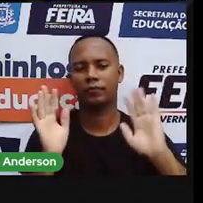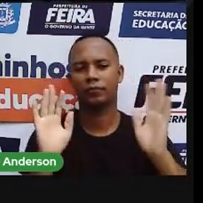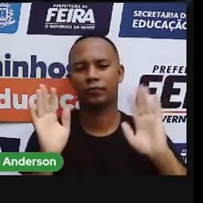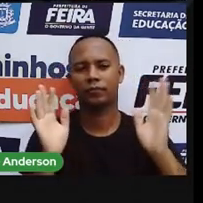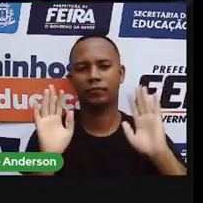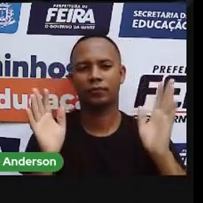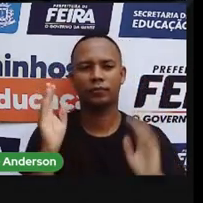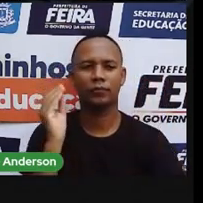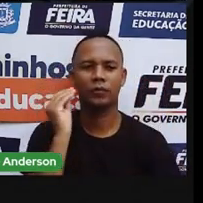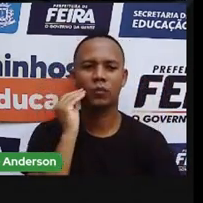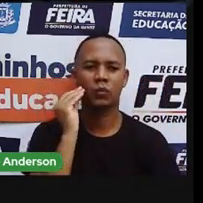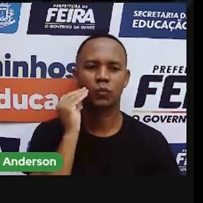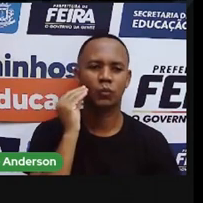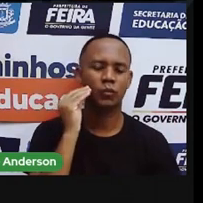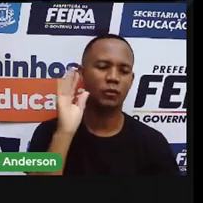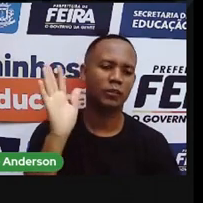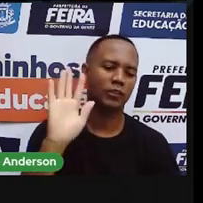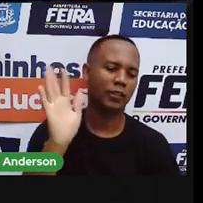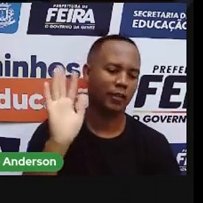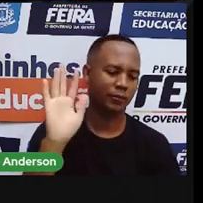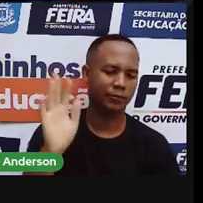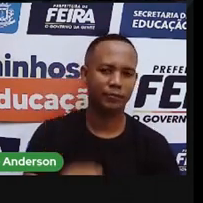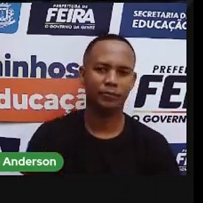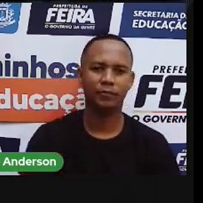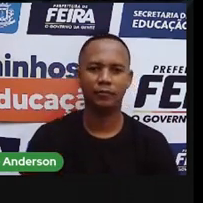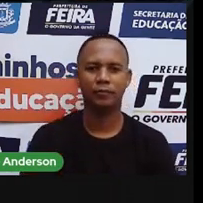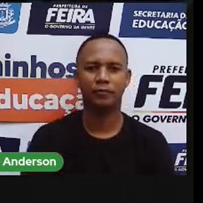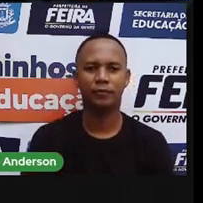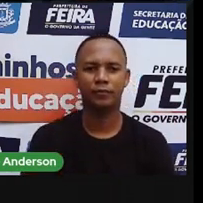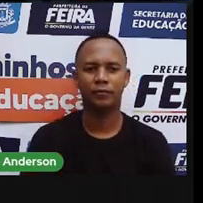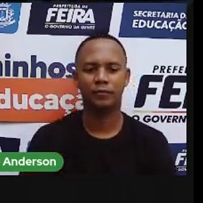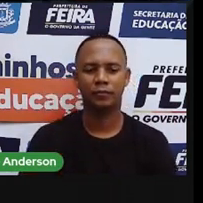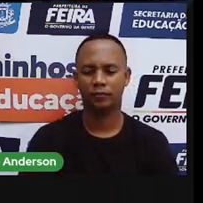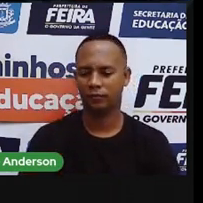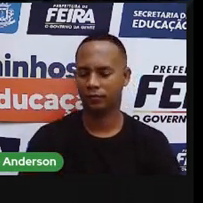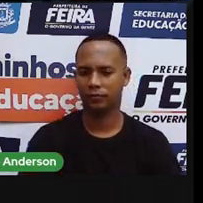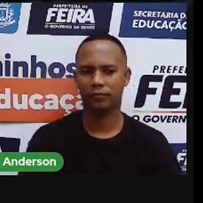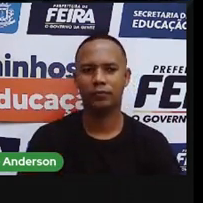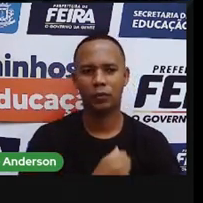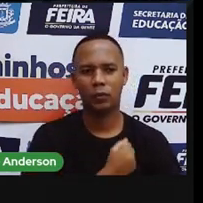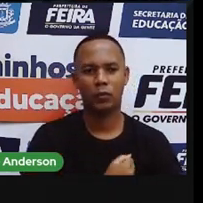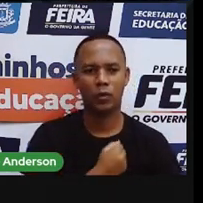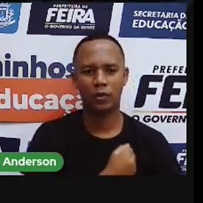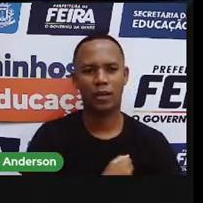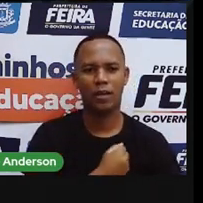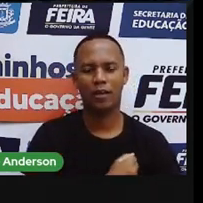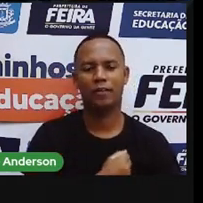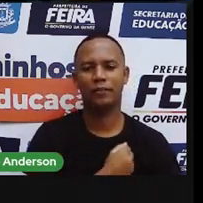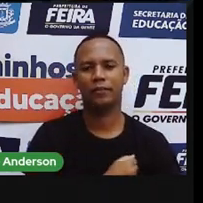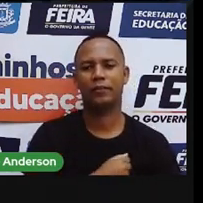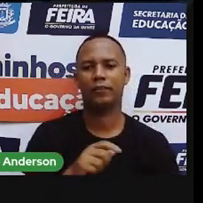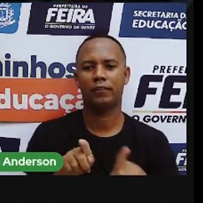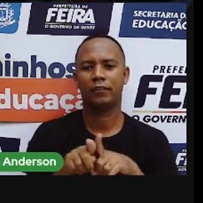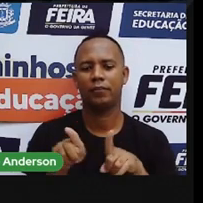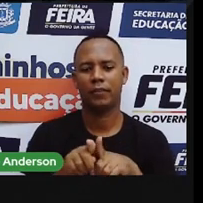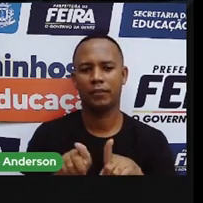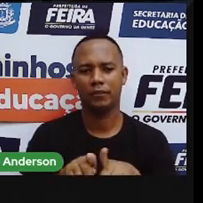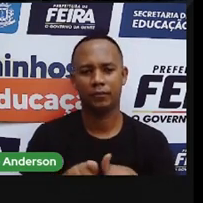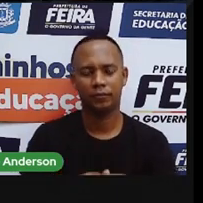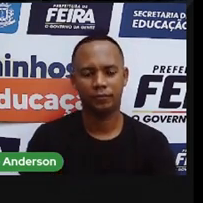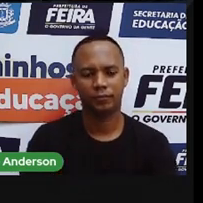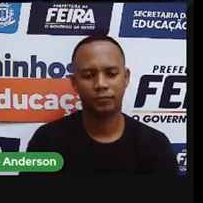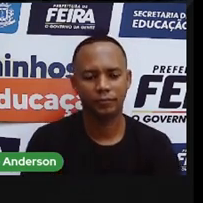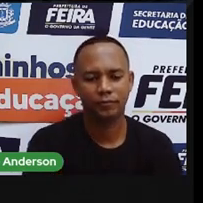os alunos que são dela e de vários outros alunos que a Pró tá conhecendo aí agora. Anderson disse que também tá com muita saudade,